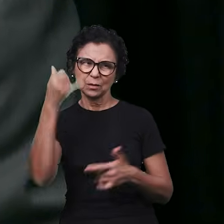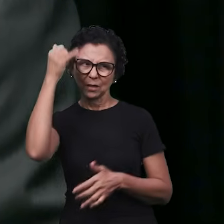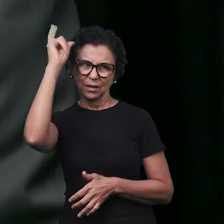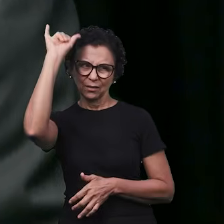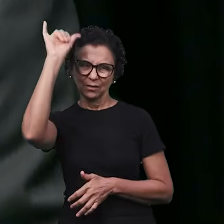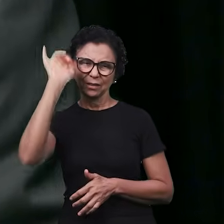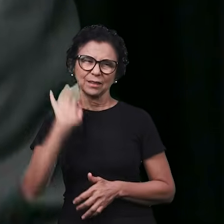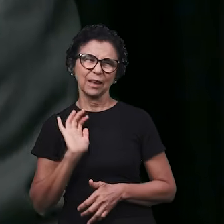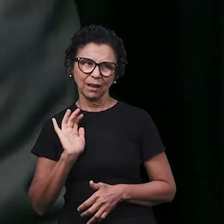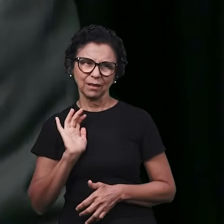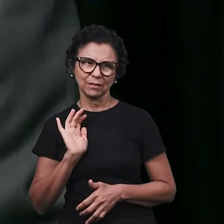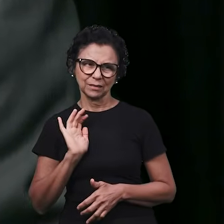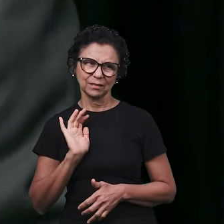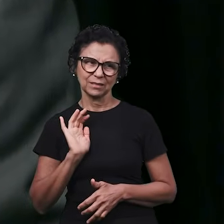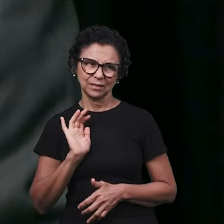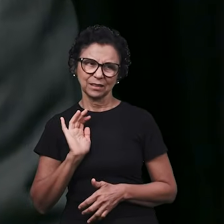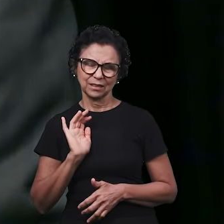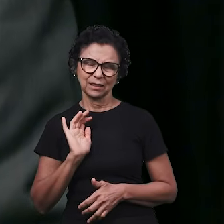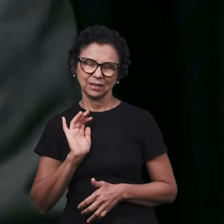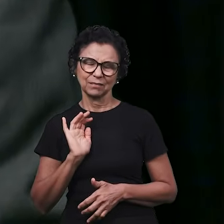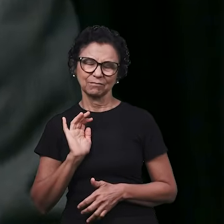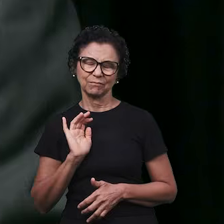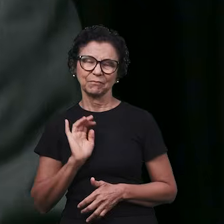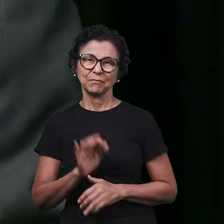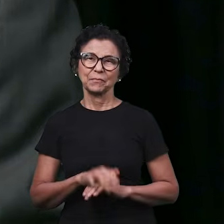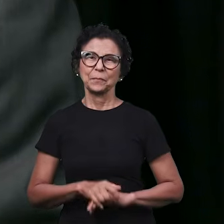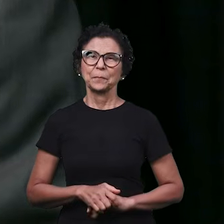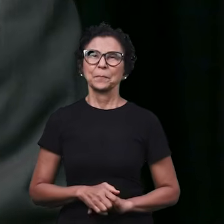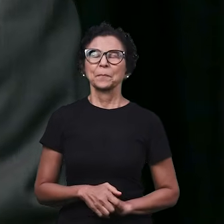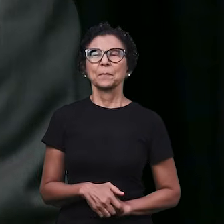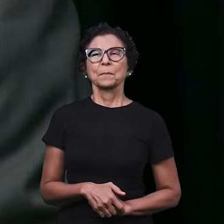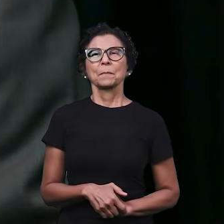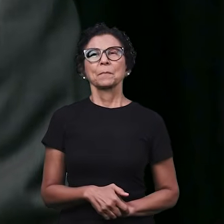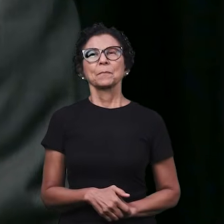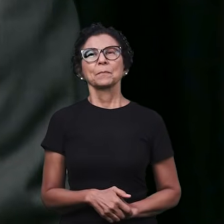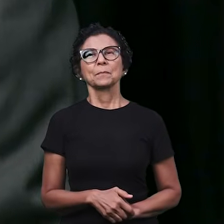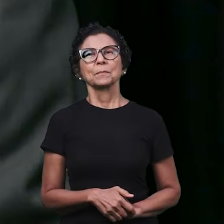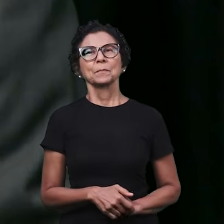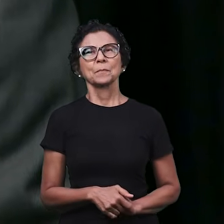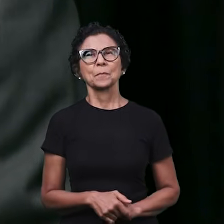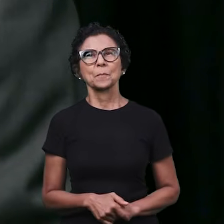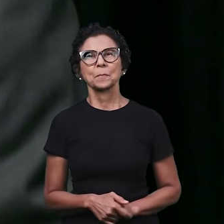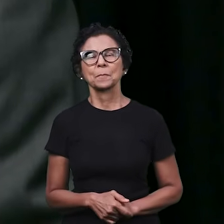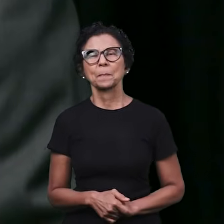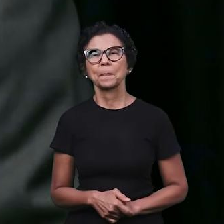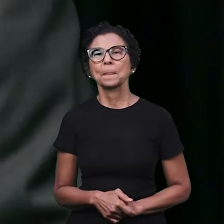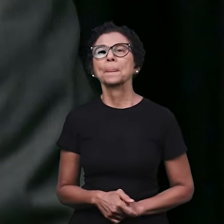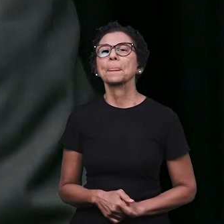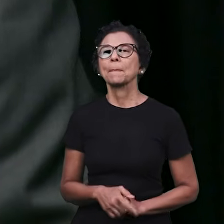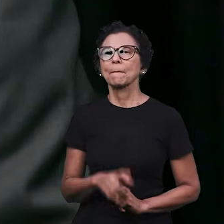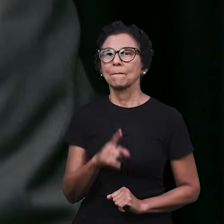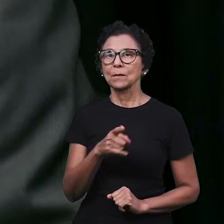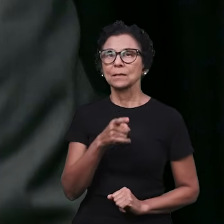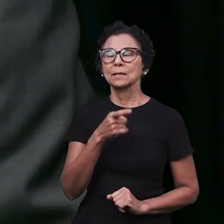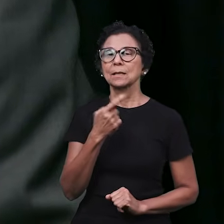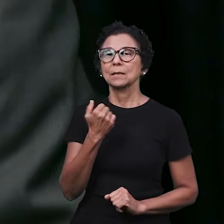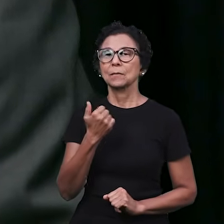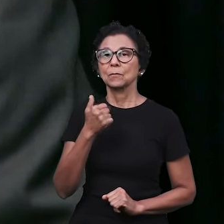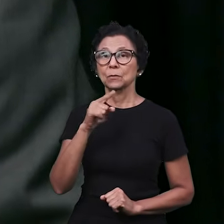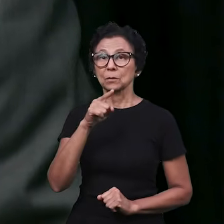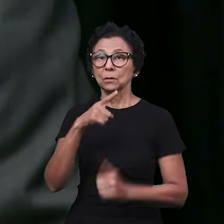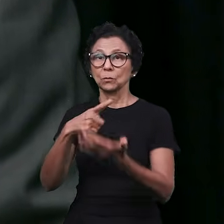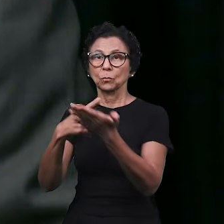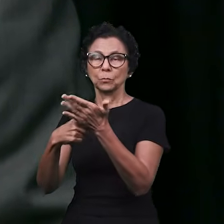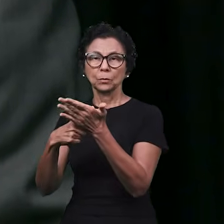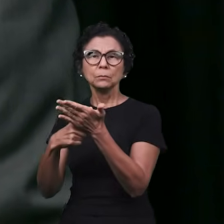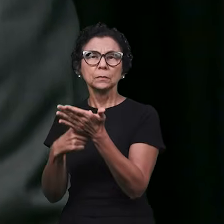com aquilo que o povo está vivendo de ser santo, mas ele sabe que ele é um homem separado. Ele fez